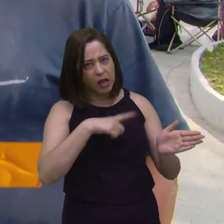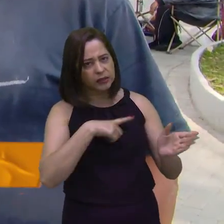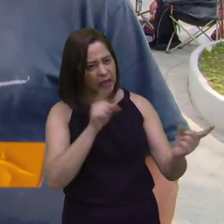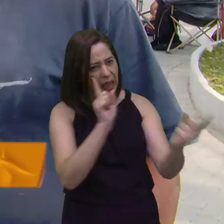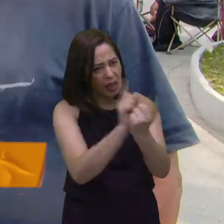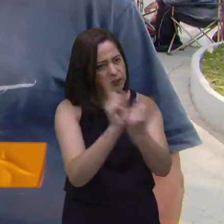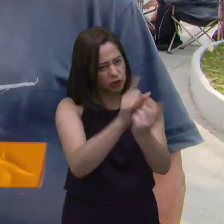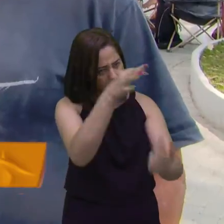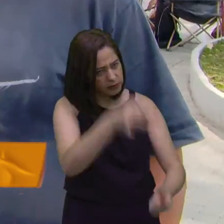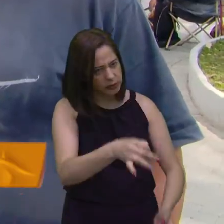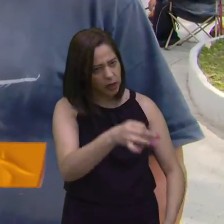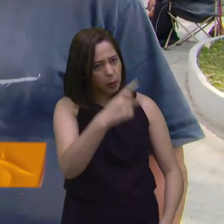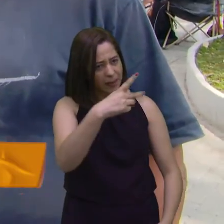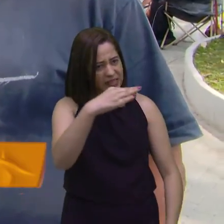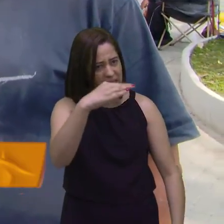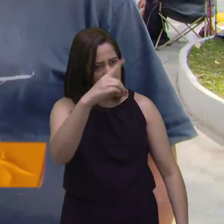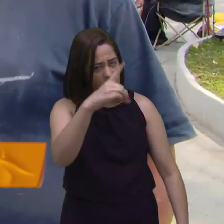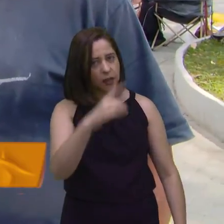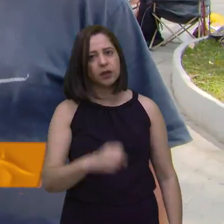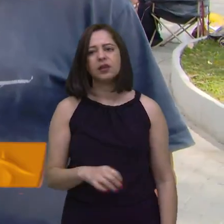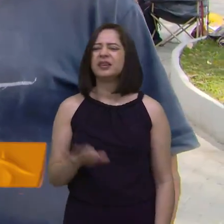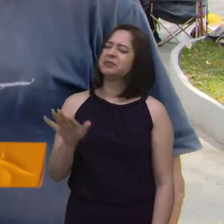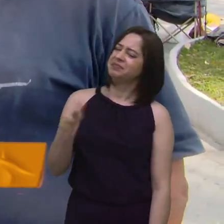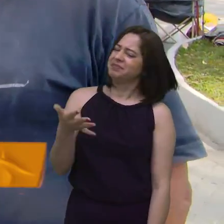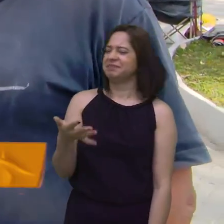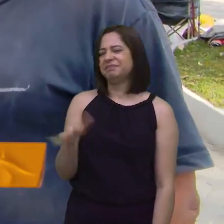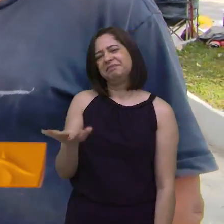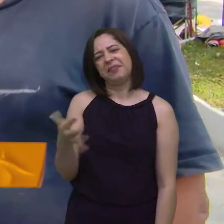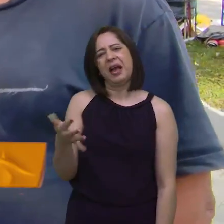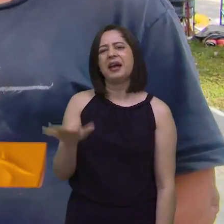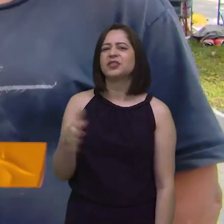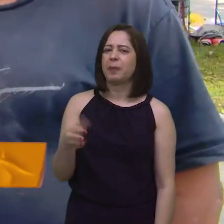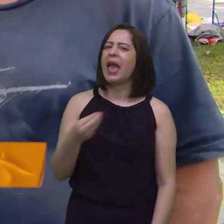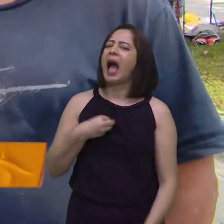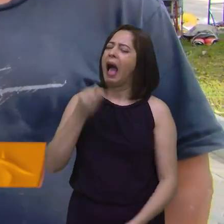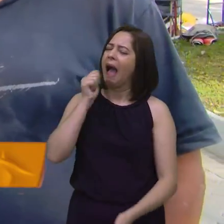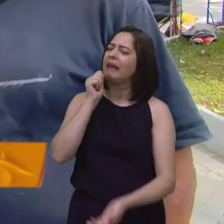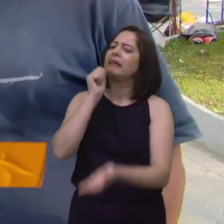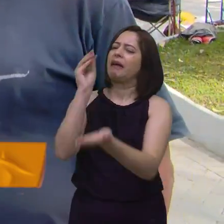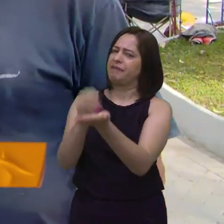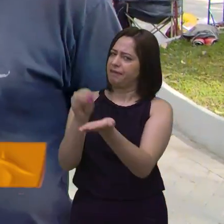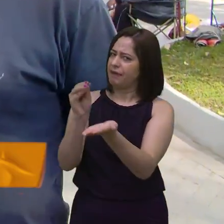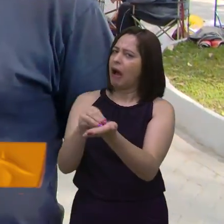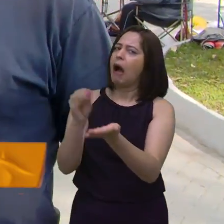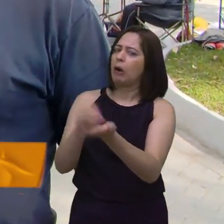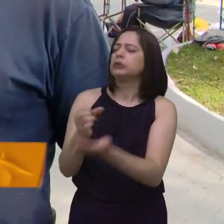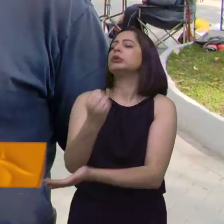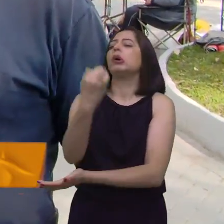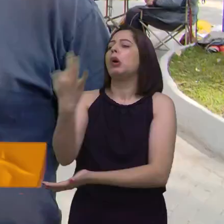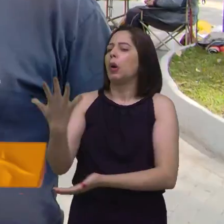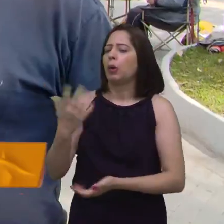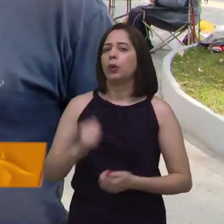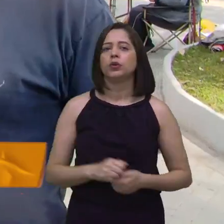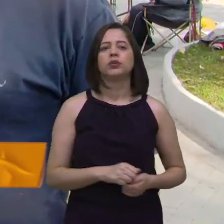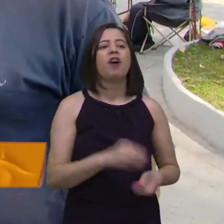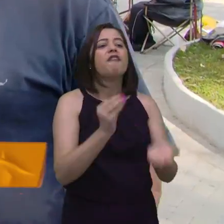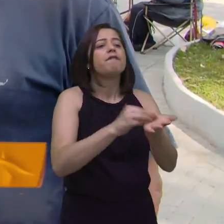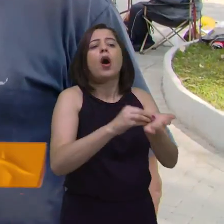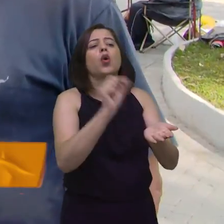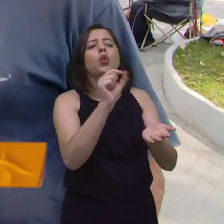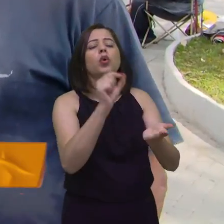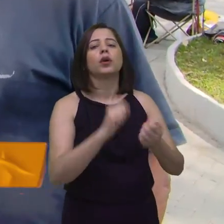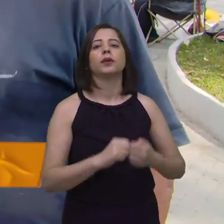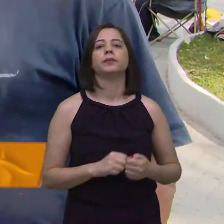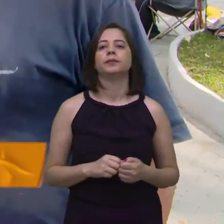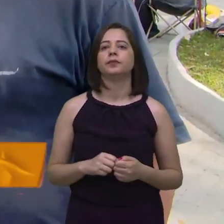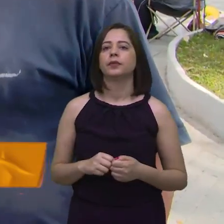às necessidades de PCDs? Olha, mais ou menos, viu? Ainda falta mais algumas coisas ainda. O que o senhor acha que falta, que